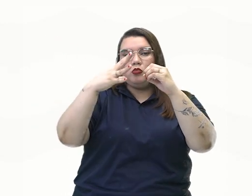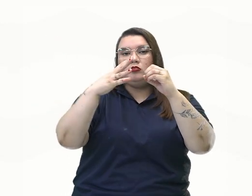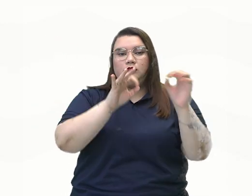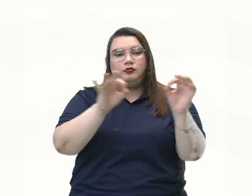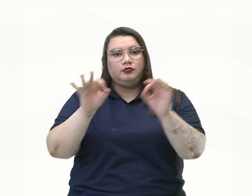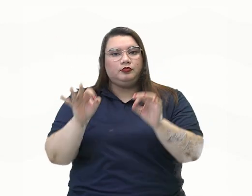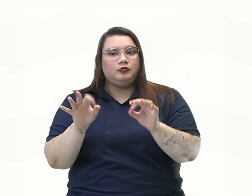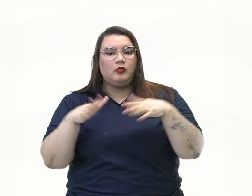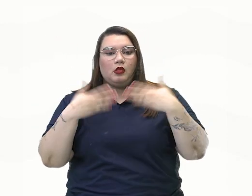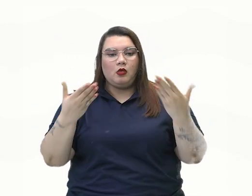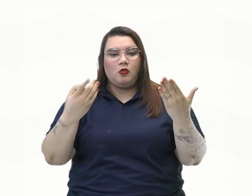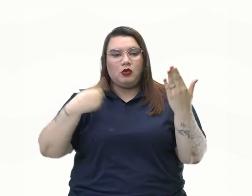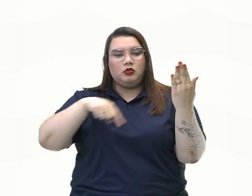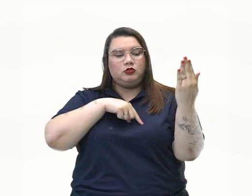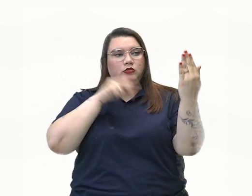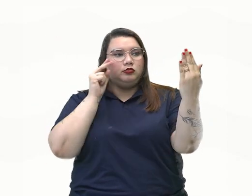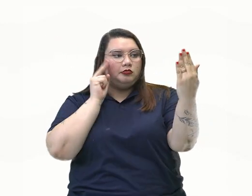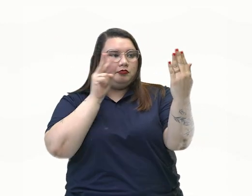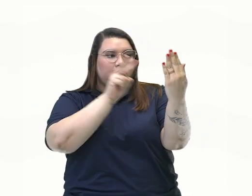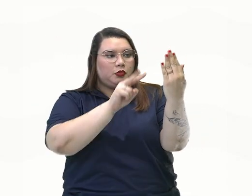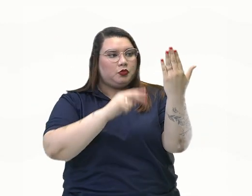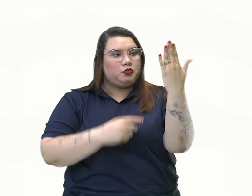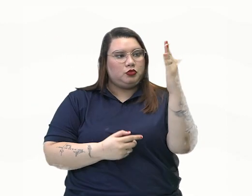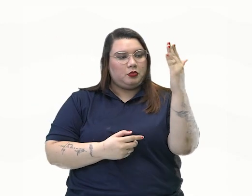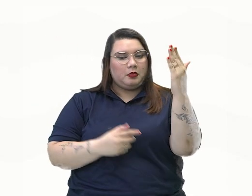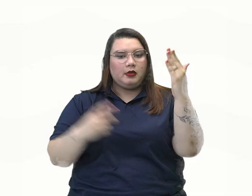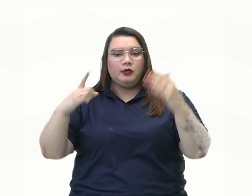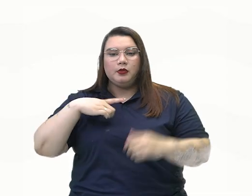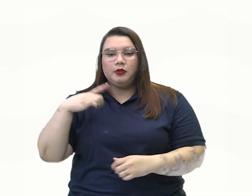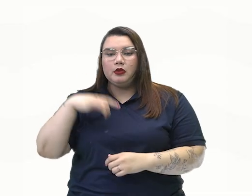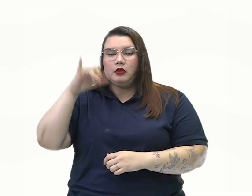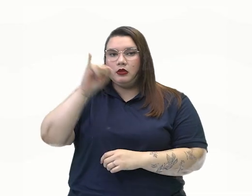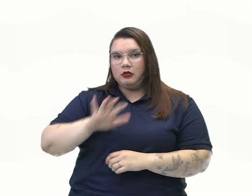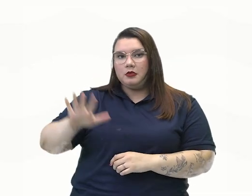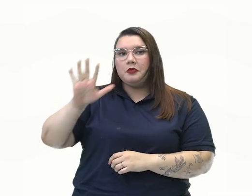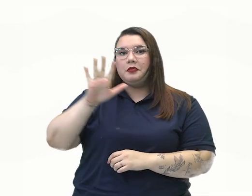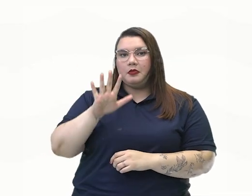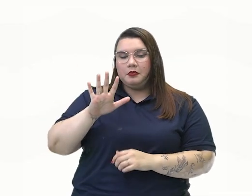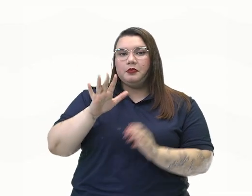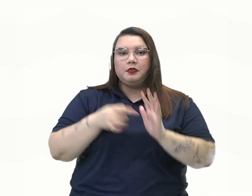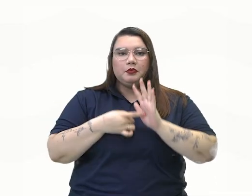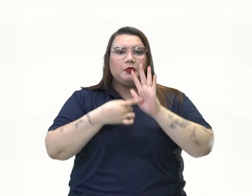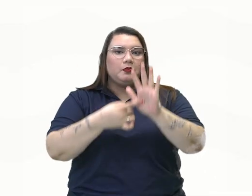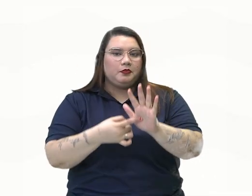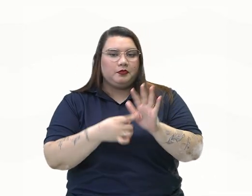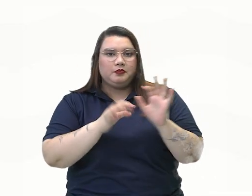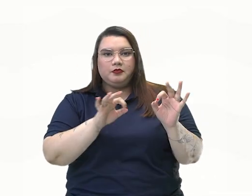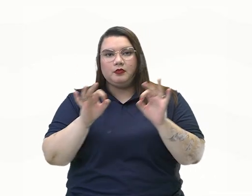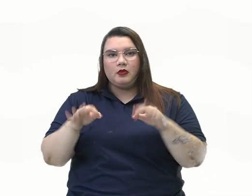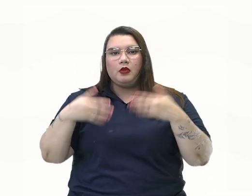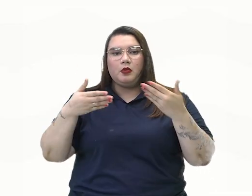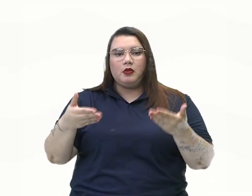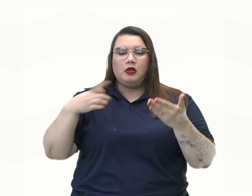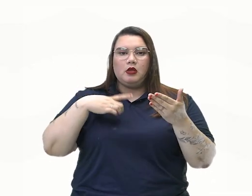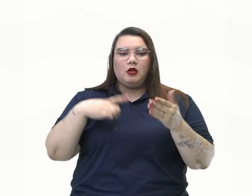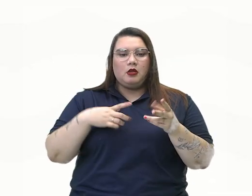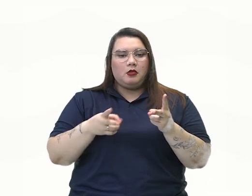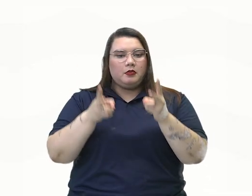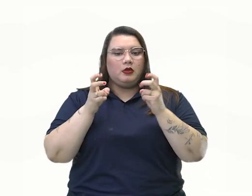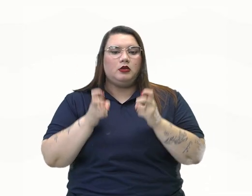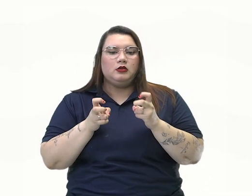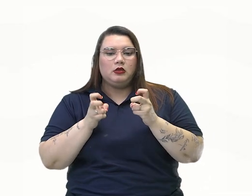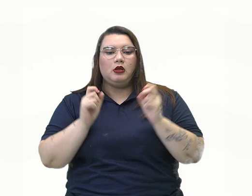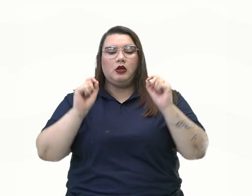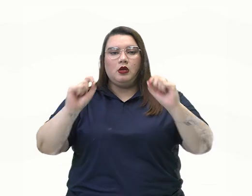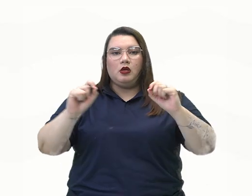que quando olhamos para um espelho, vemos nossa imagem sendo refletida. Estamos observando